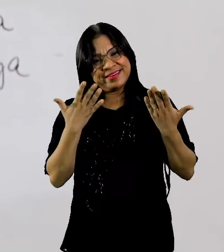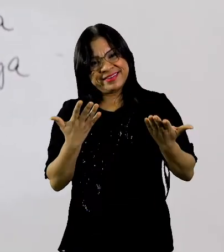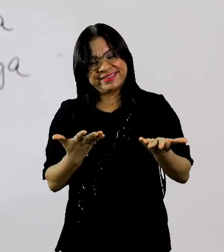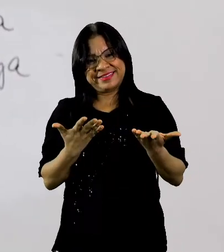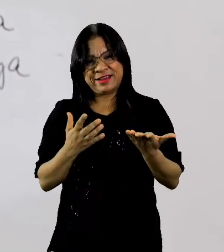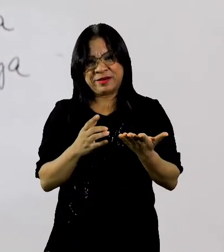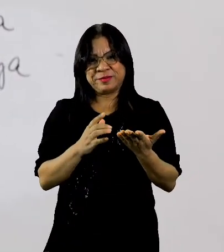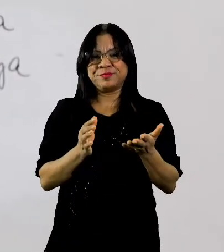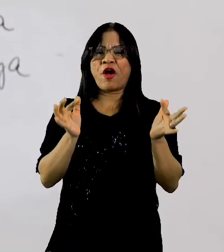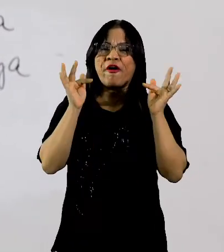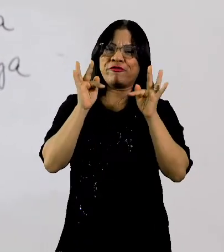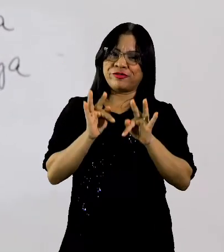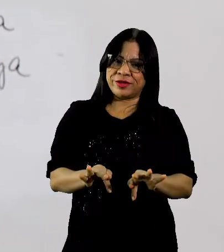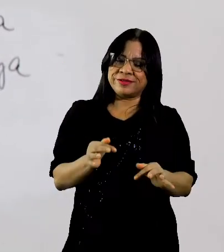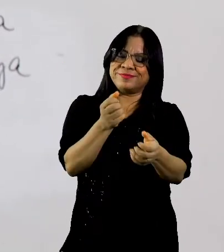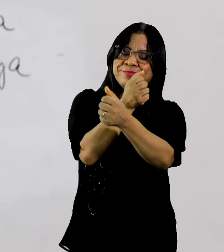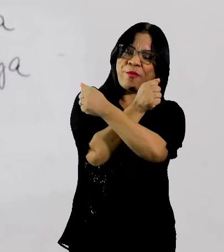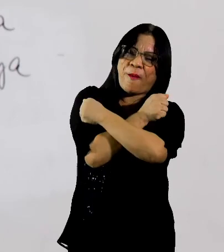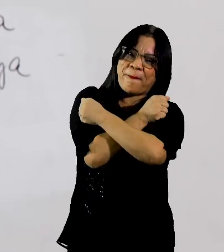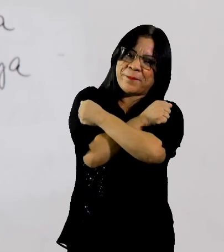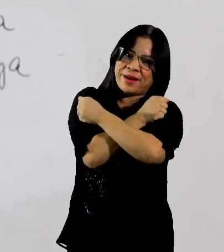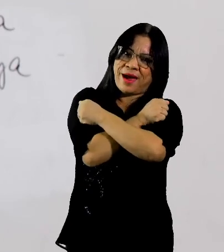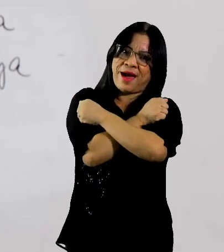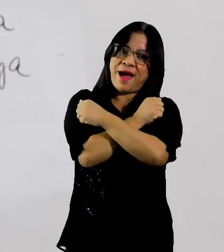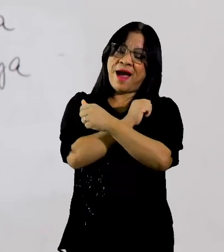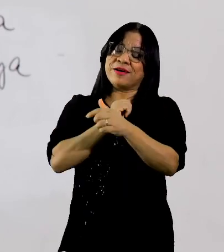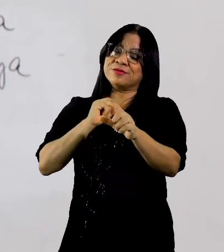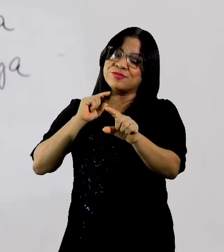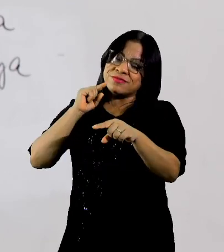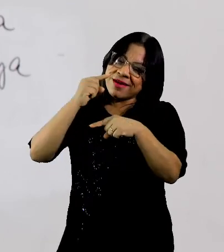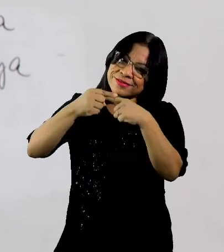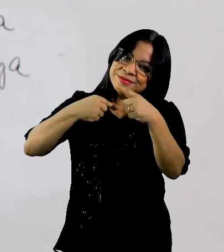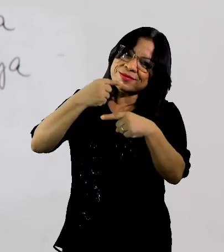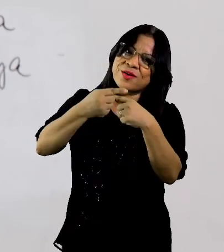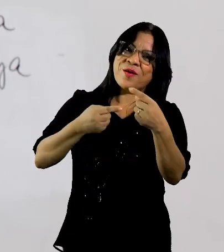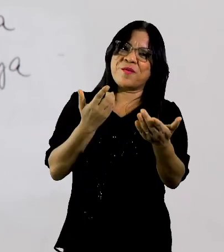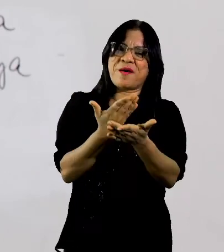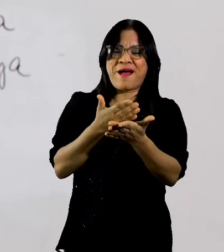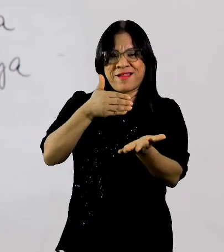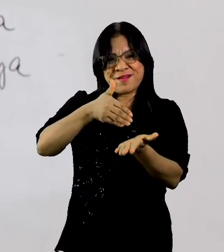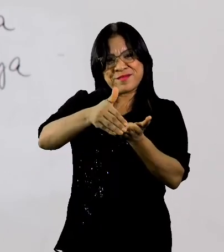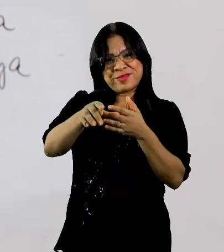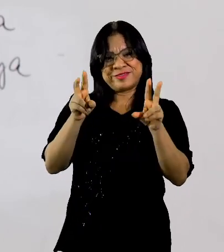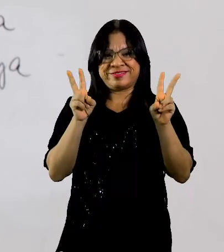agora. Um abraço e nas próximas aulas nós vamos continuar esse assunto. Tchau, tchau!